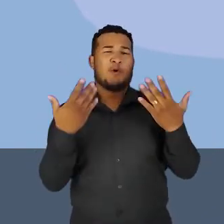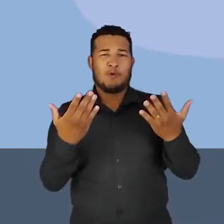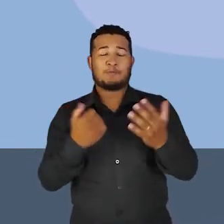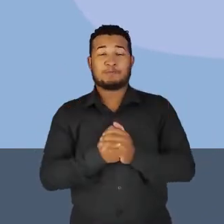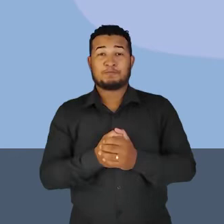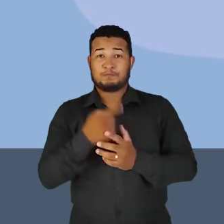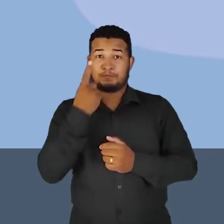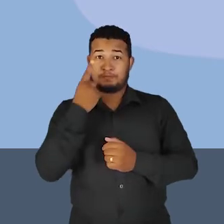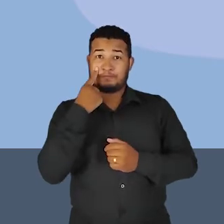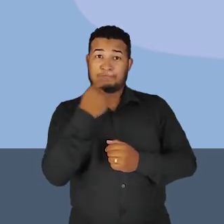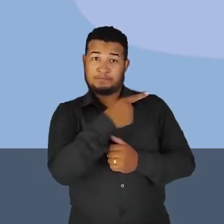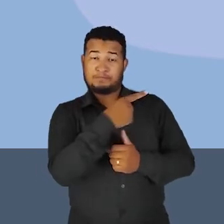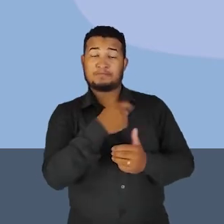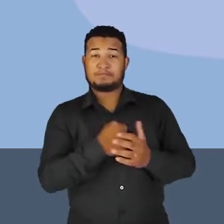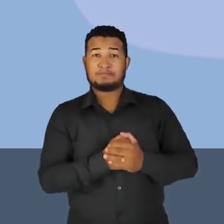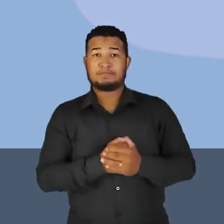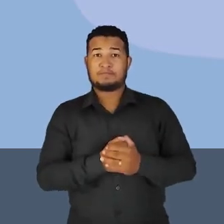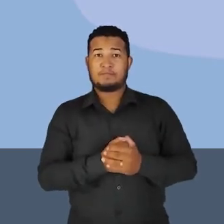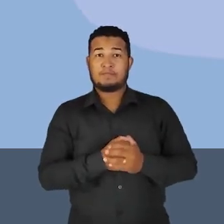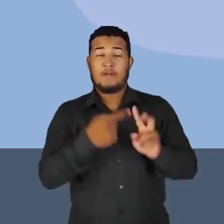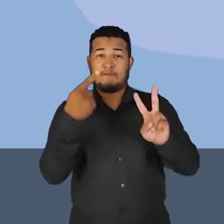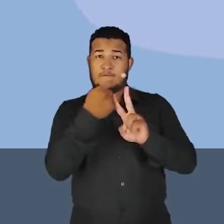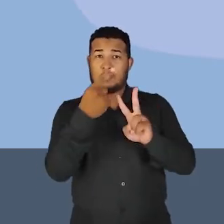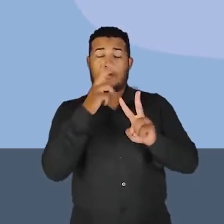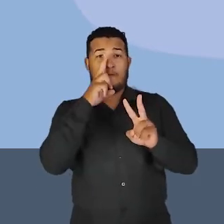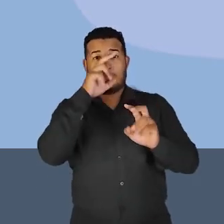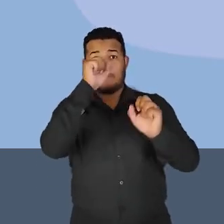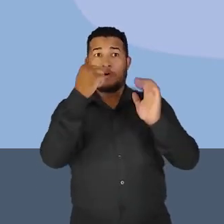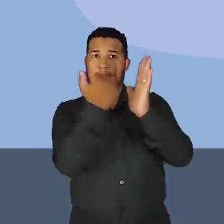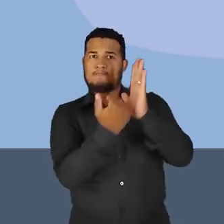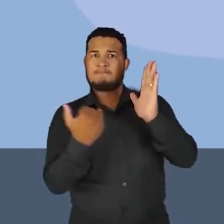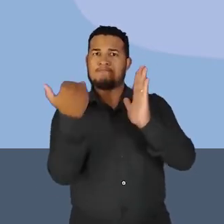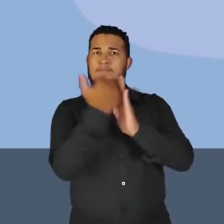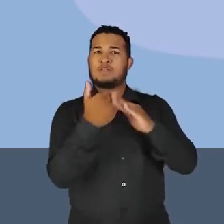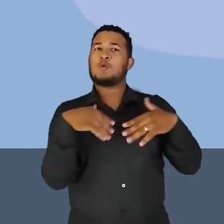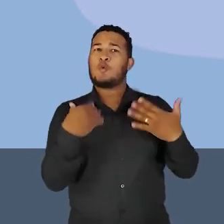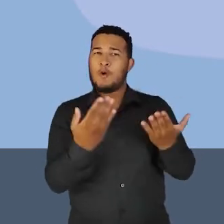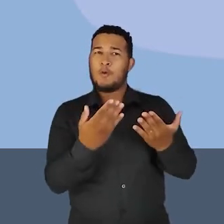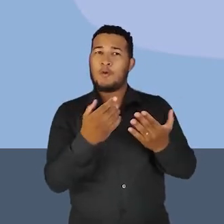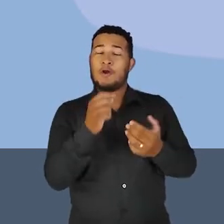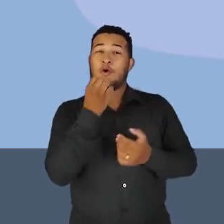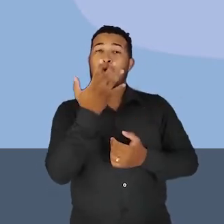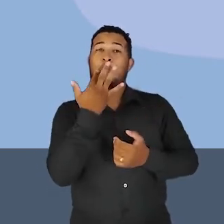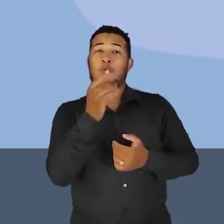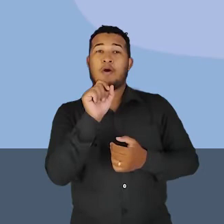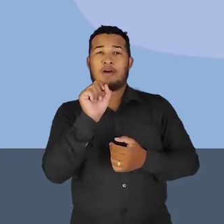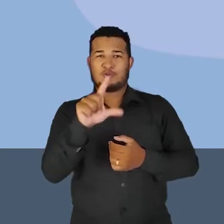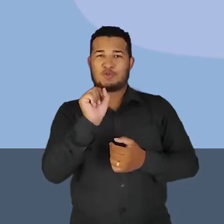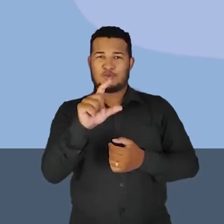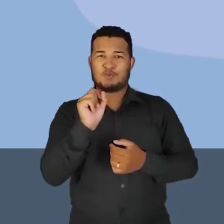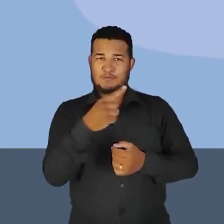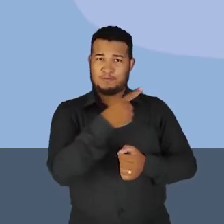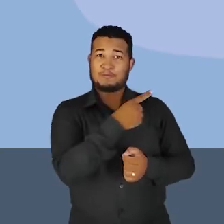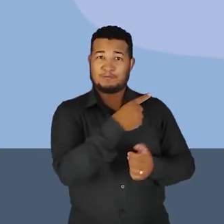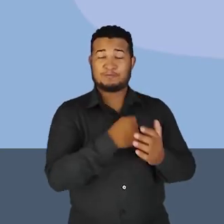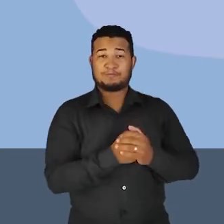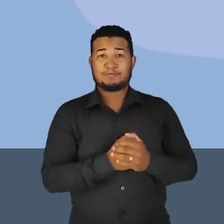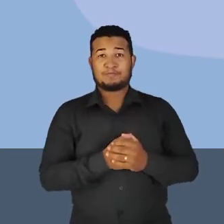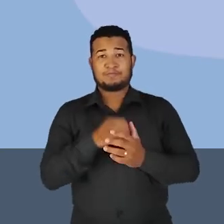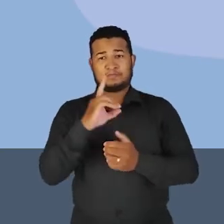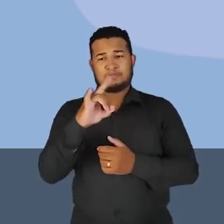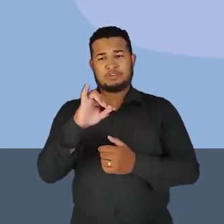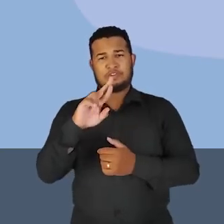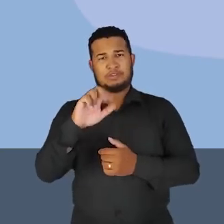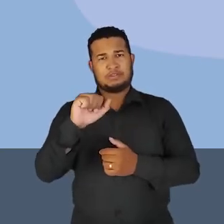a figura. O vetor que tem maior módulo é o vetor que está em azul. E a